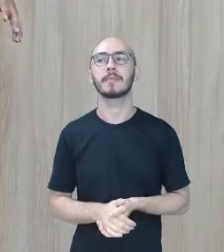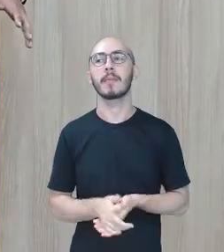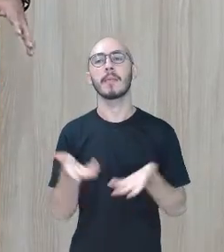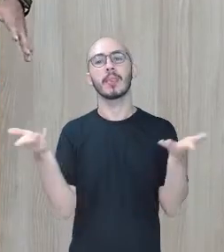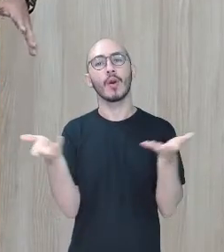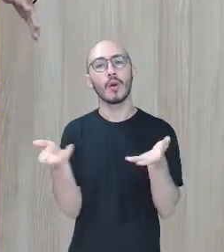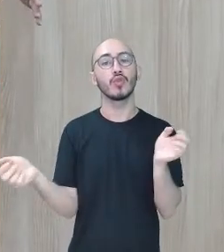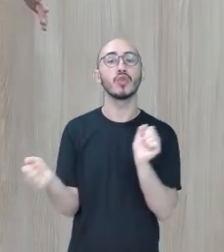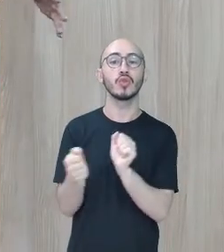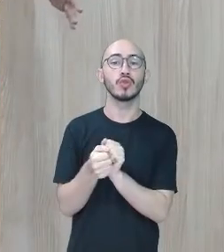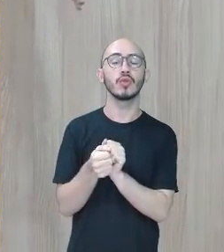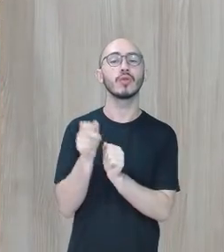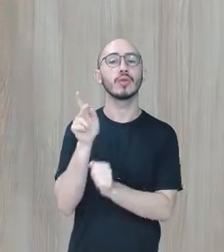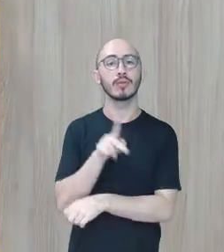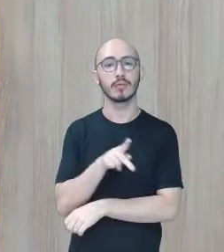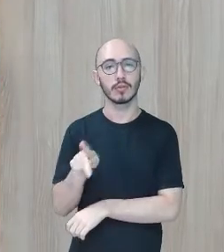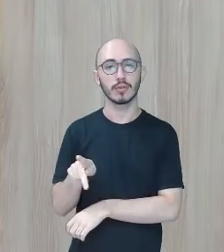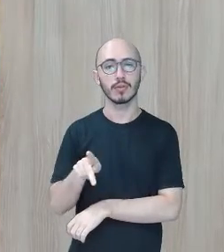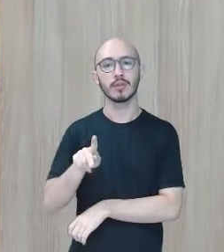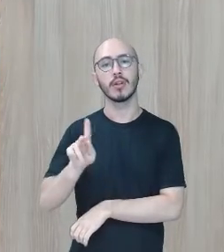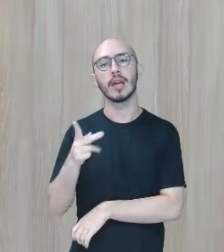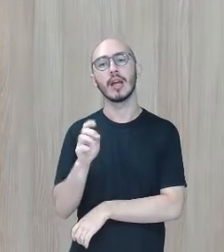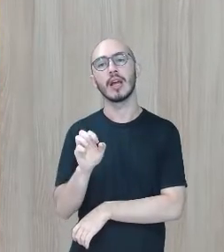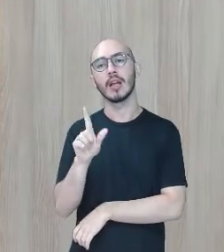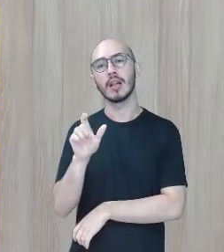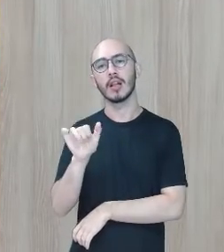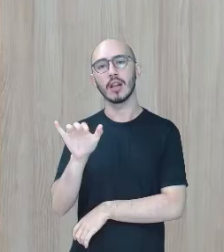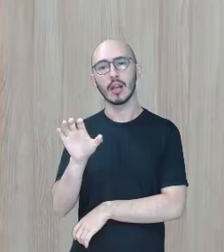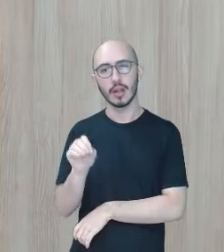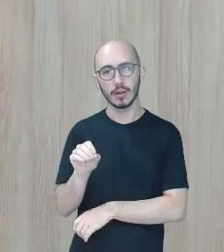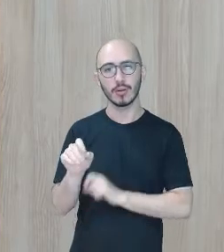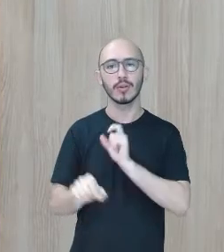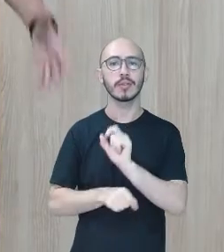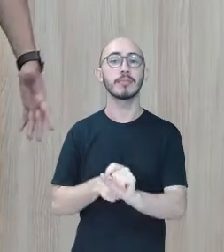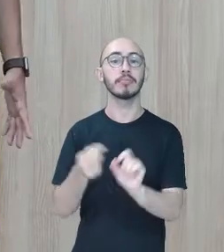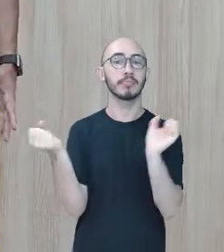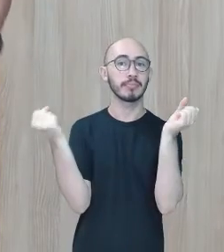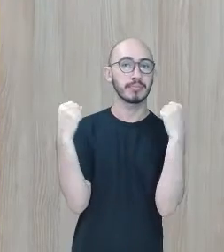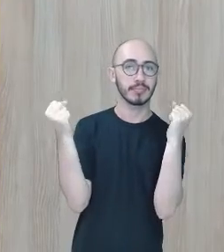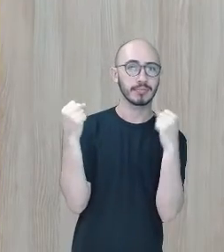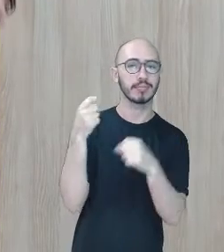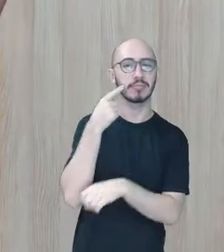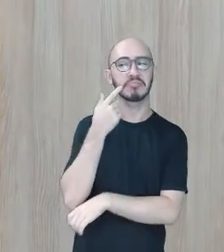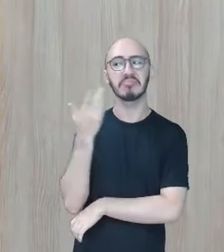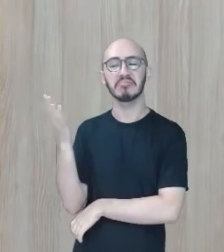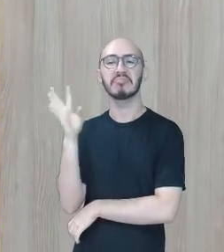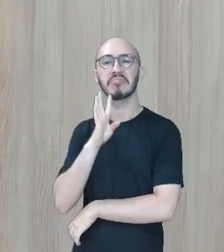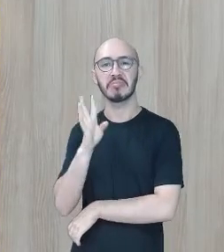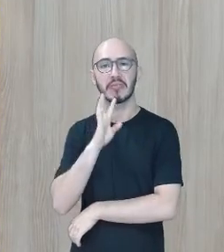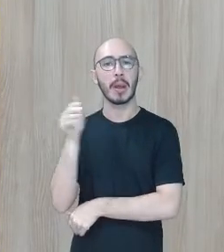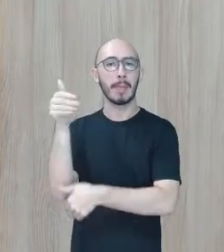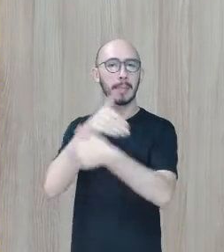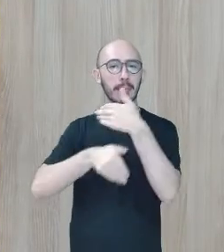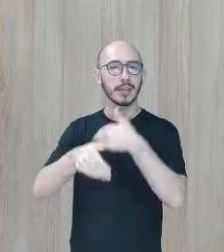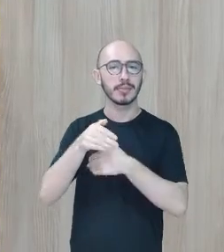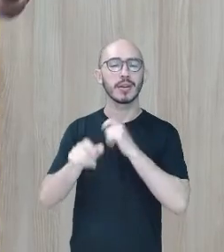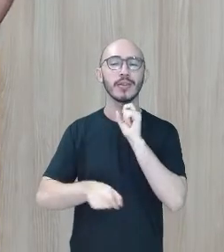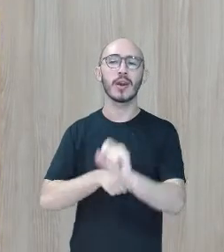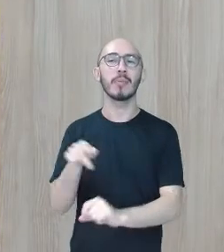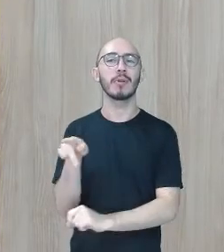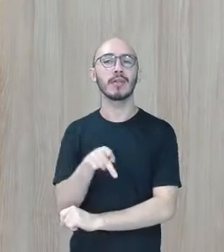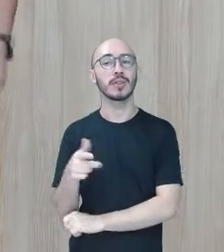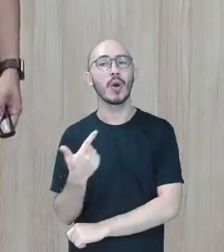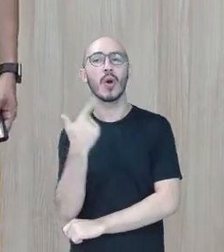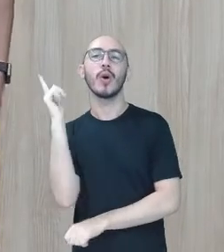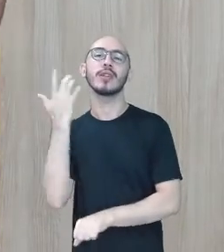quem está me acompanhando aqui é o professor Heleno, certo? De Educação Física. É massa quando vem aqui o professor de